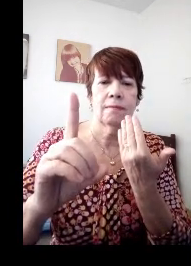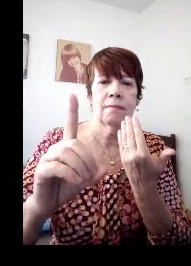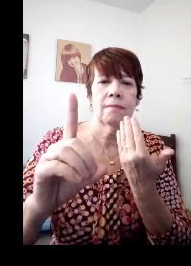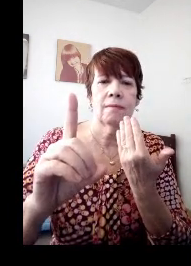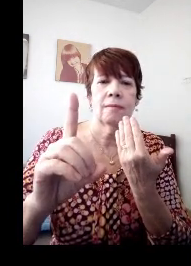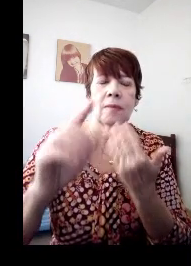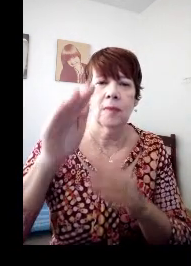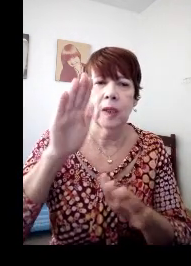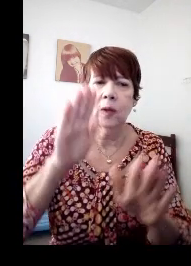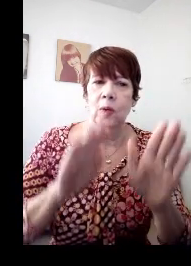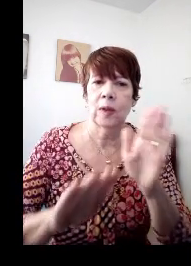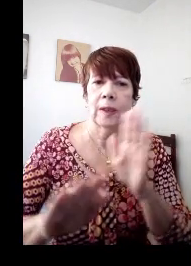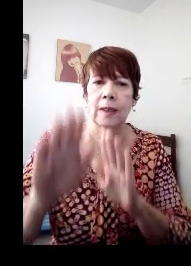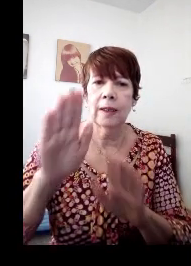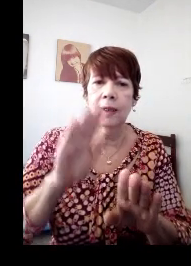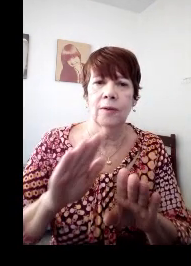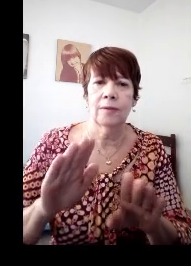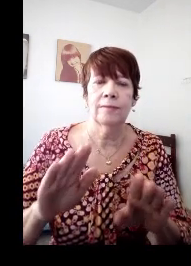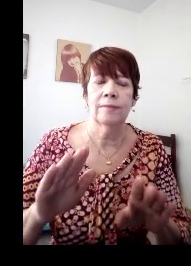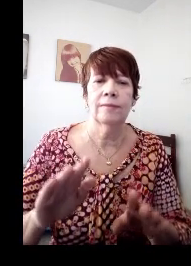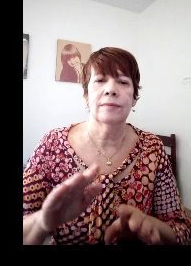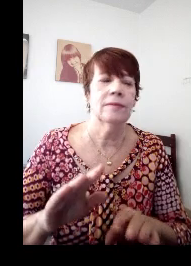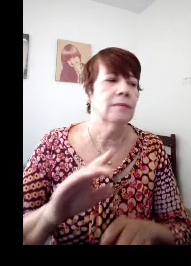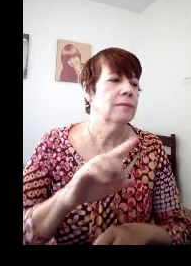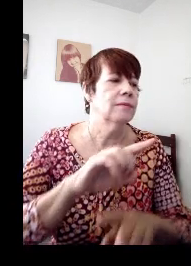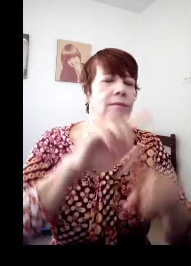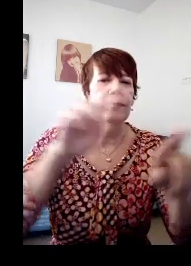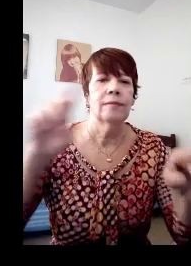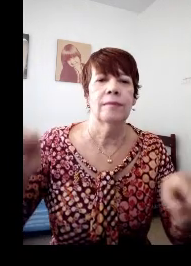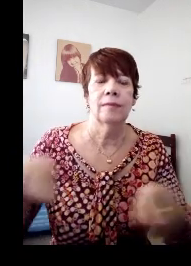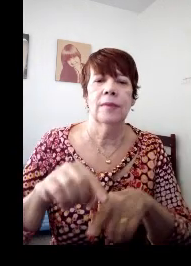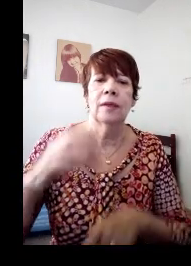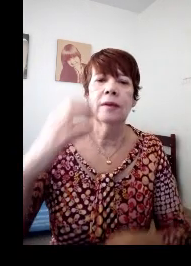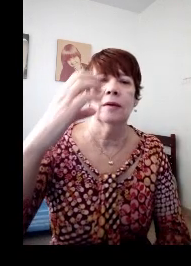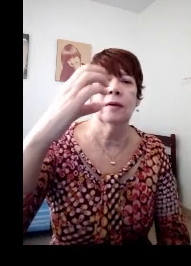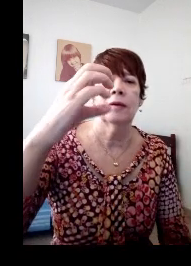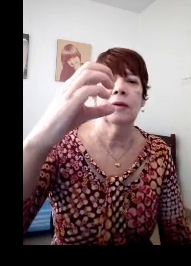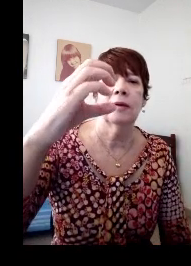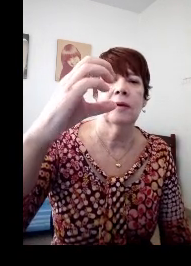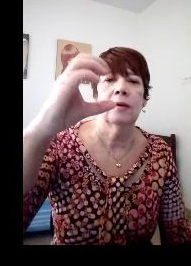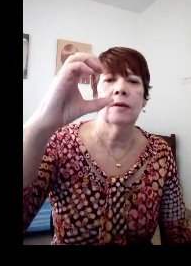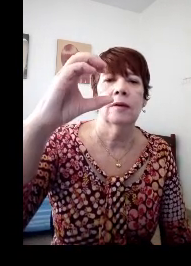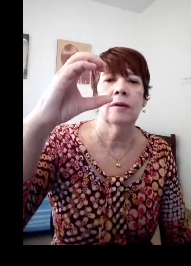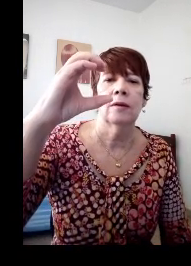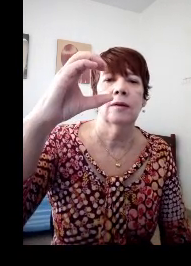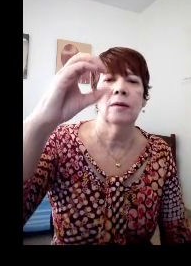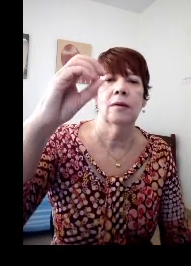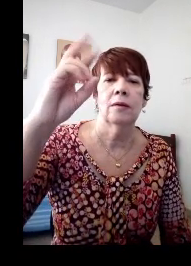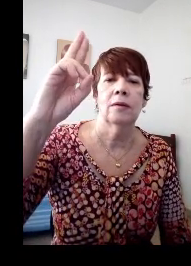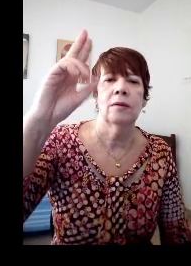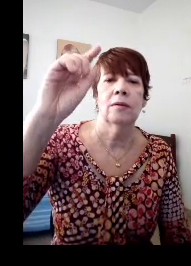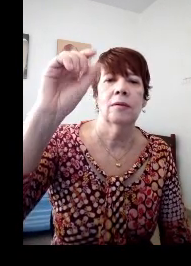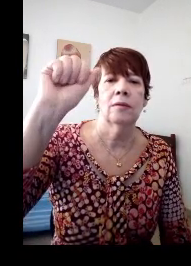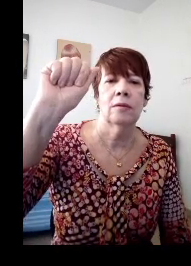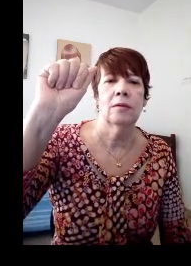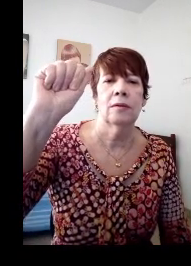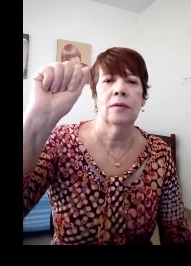Cuidado. Essa imagem da corda, ela é muito interessante. Parece que